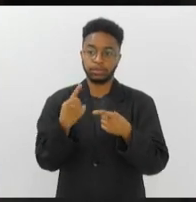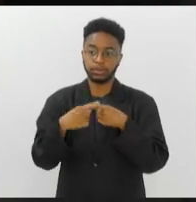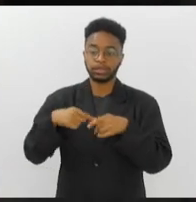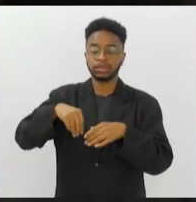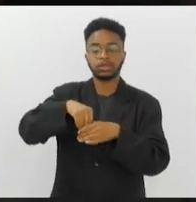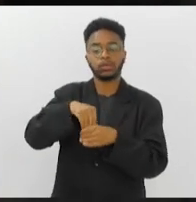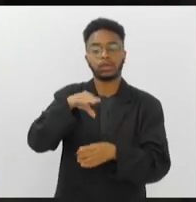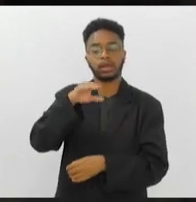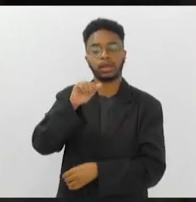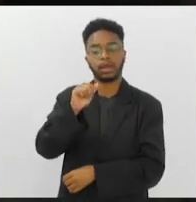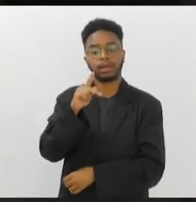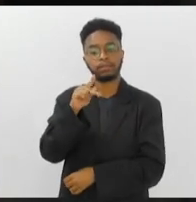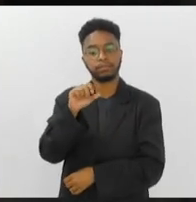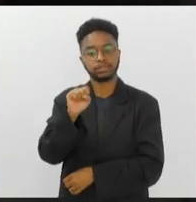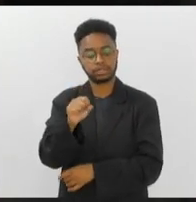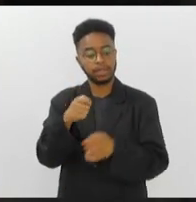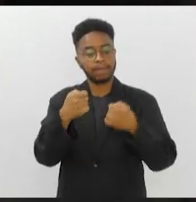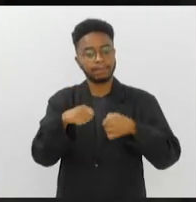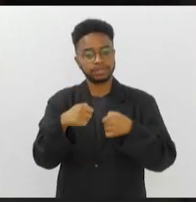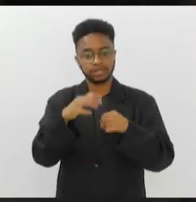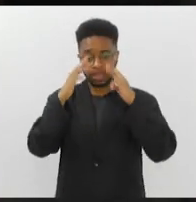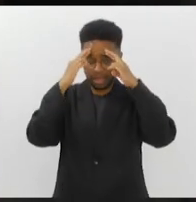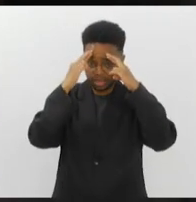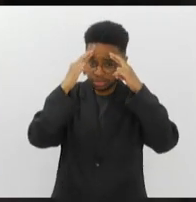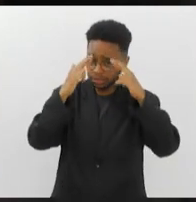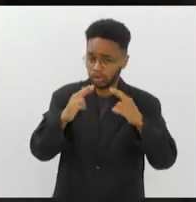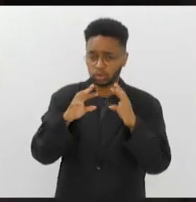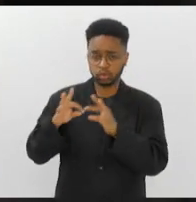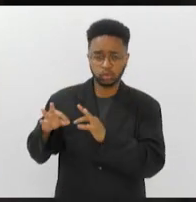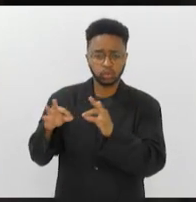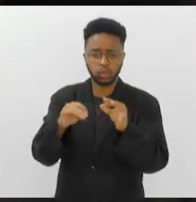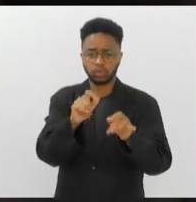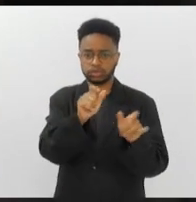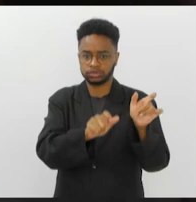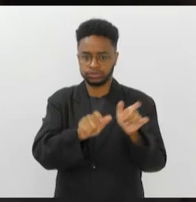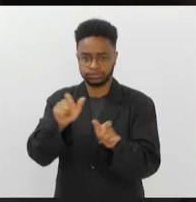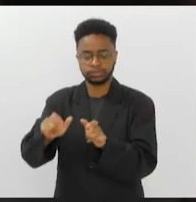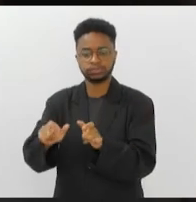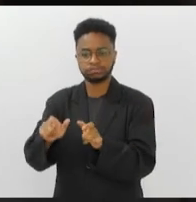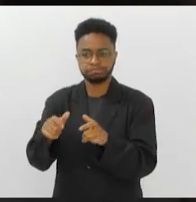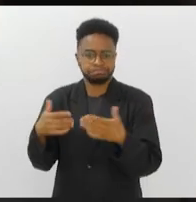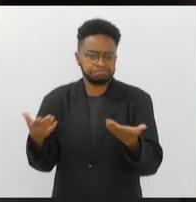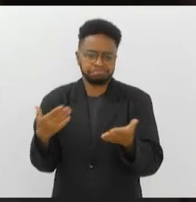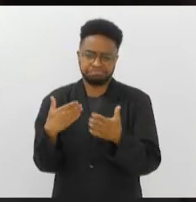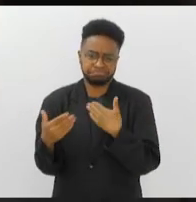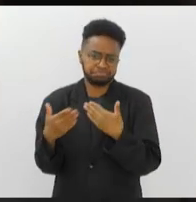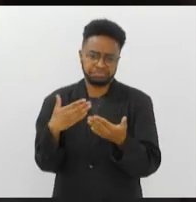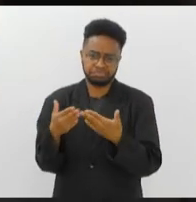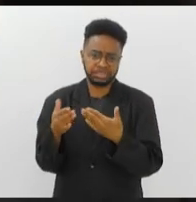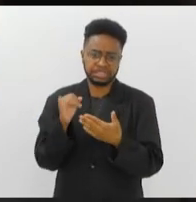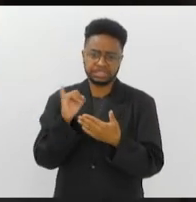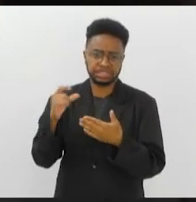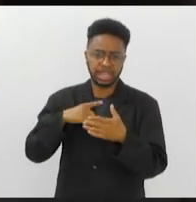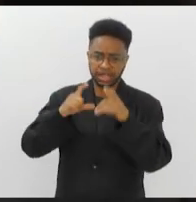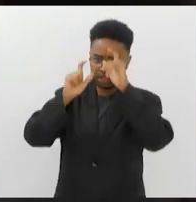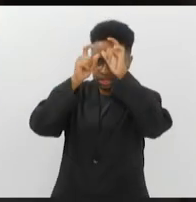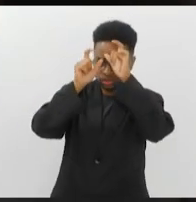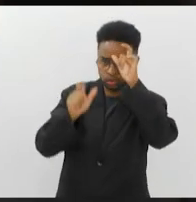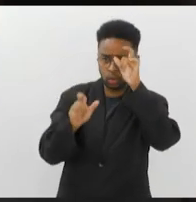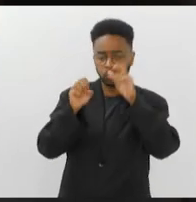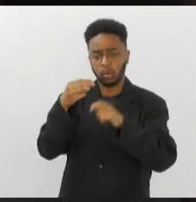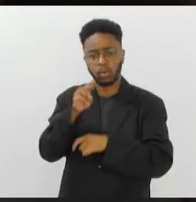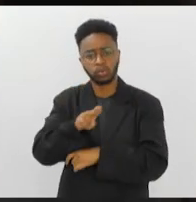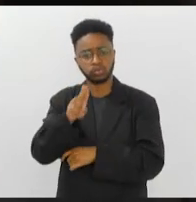CAPES, eles têm que respeitar todo usuário. Isso daí tanto faz transtorno, tanto faz álcool e